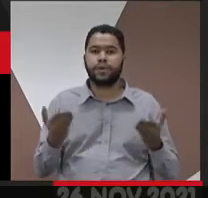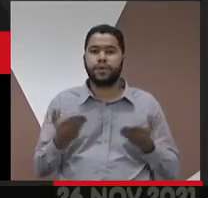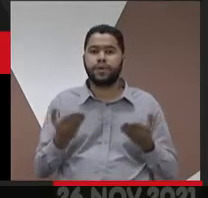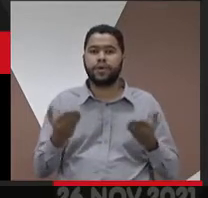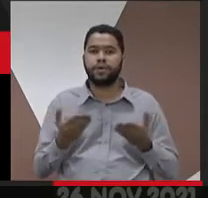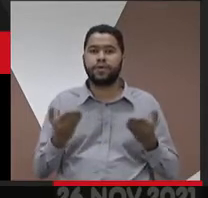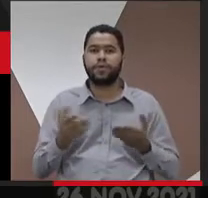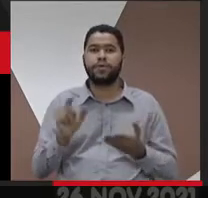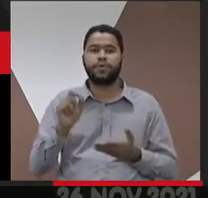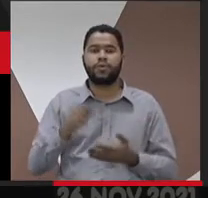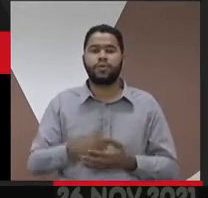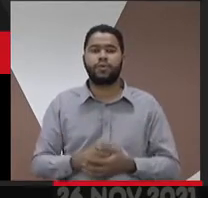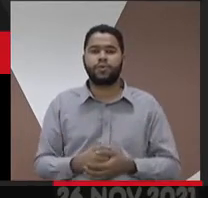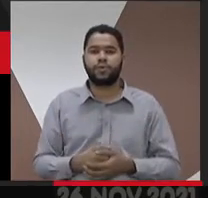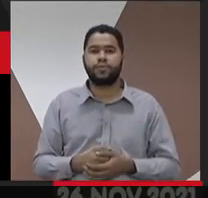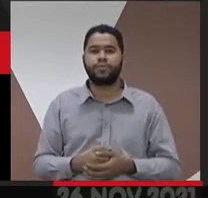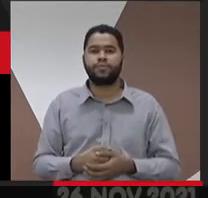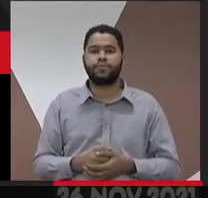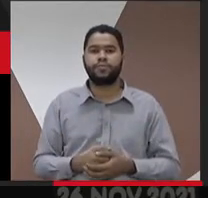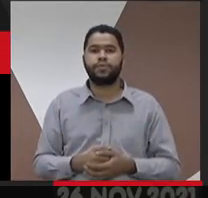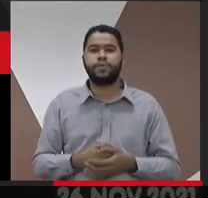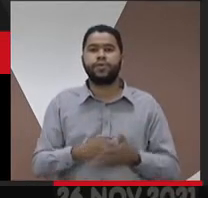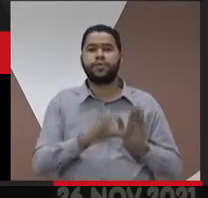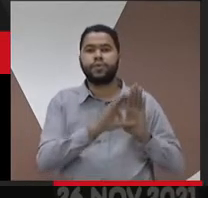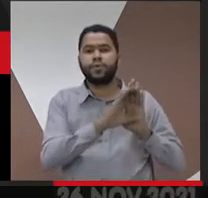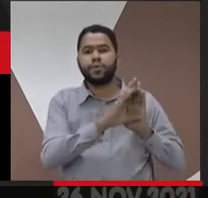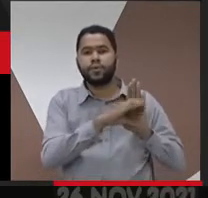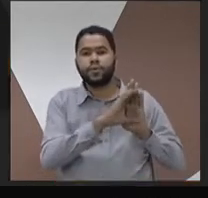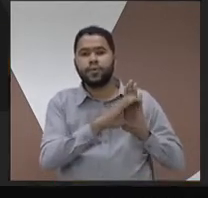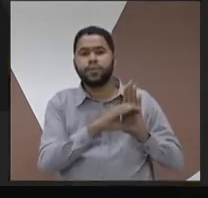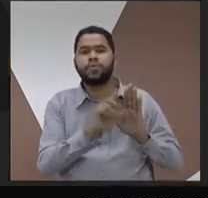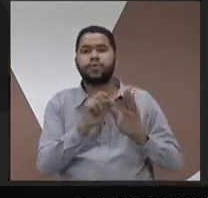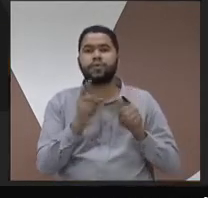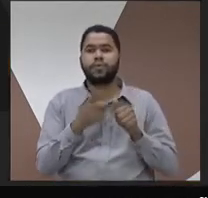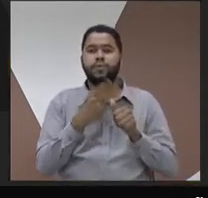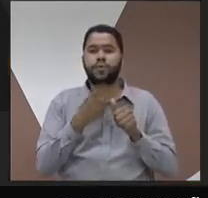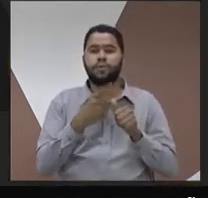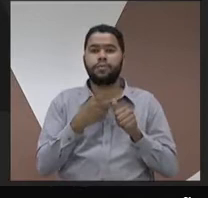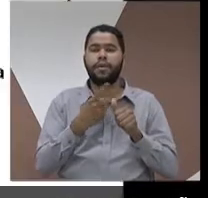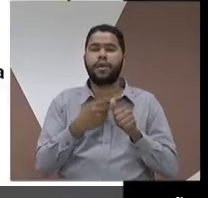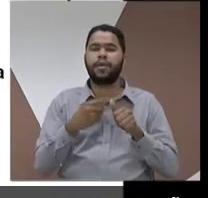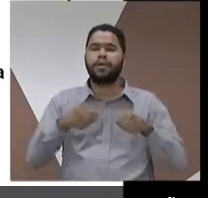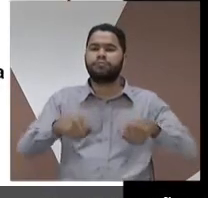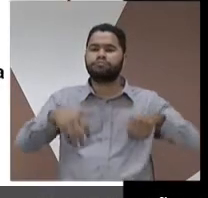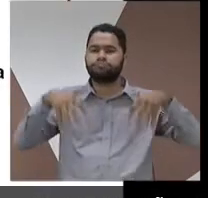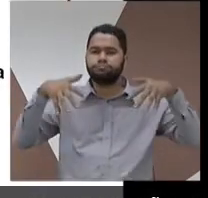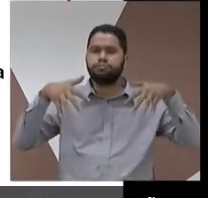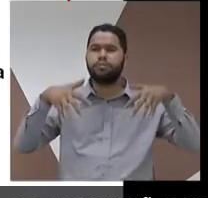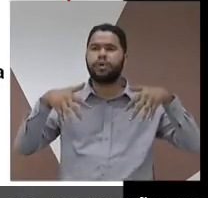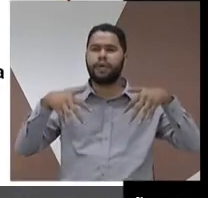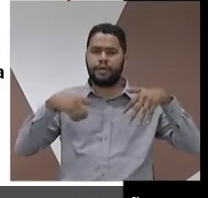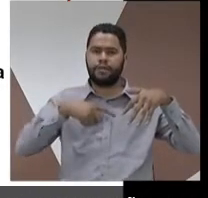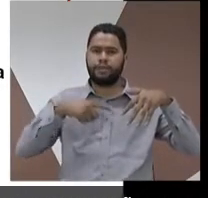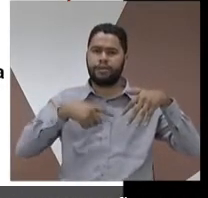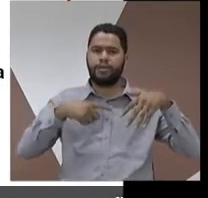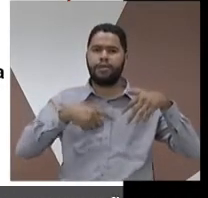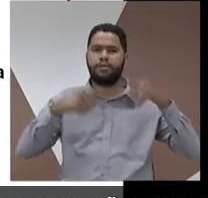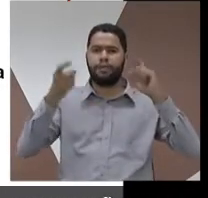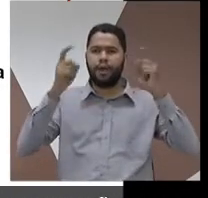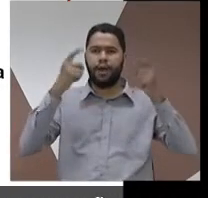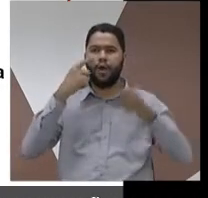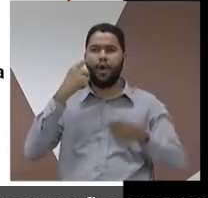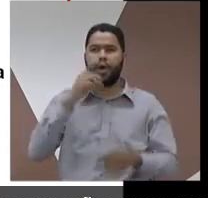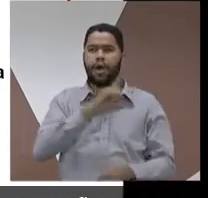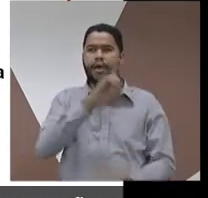próximo slide, que é o slide 6. Então, a primeira consulta pública, tivemos aí as audiências. Essas são as datas